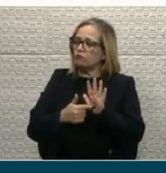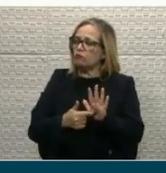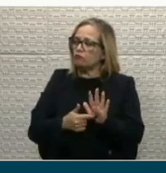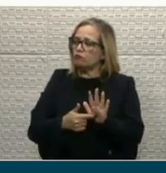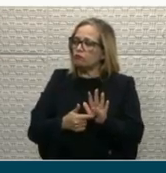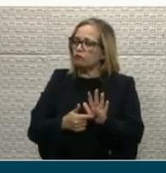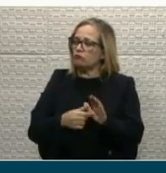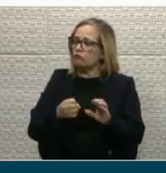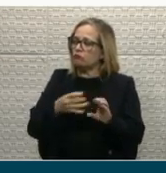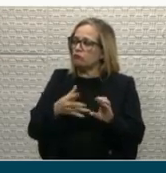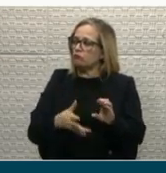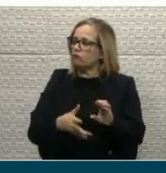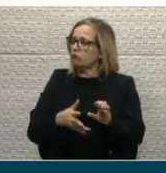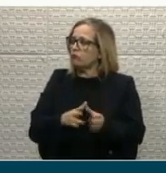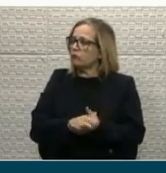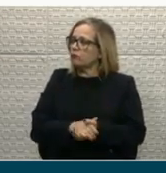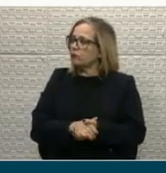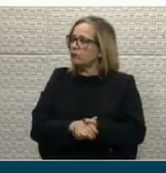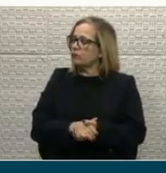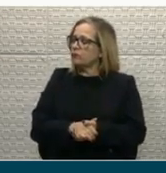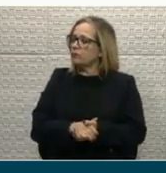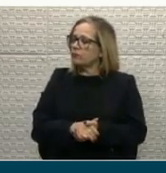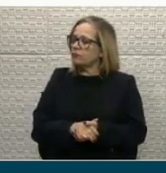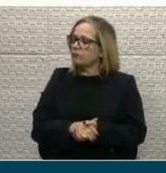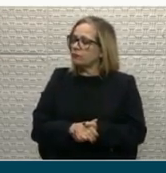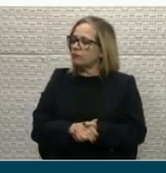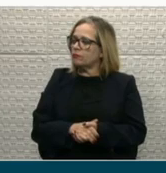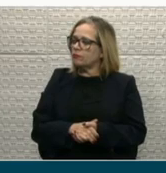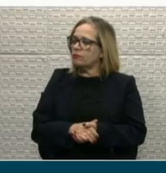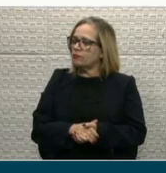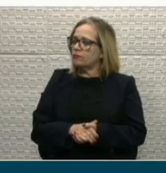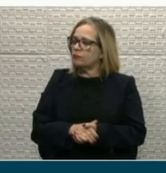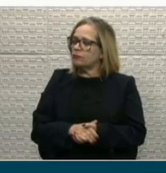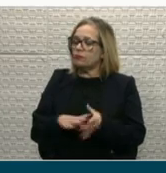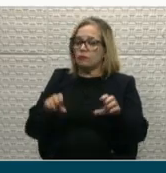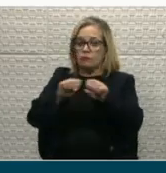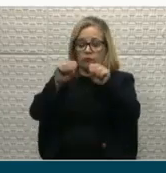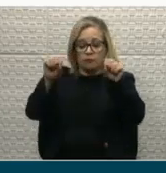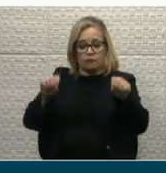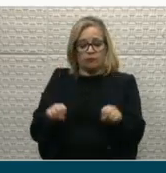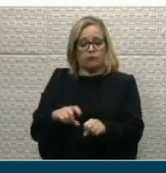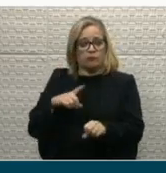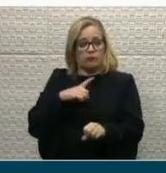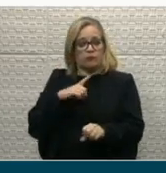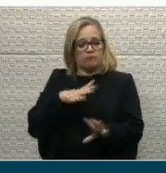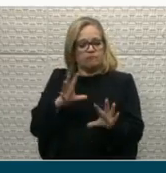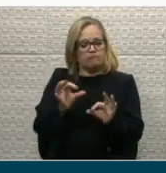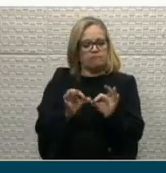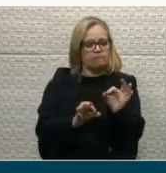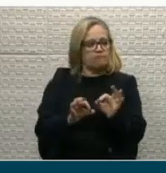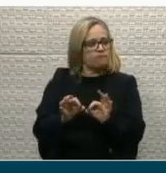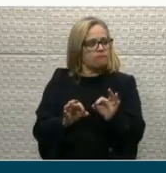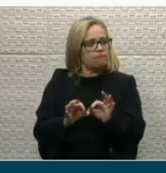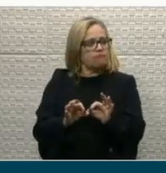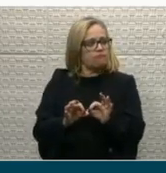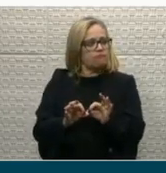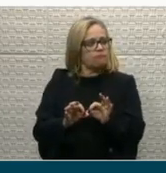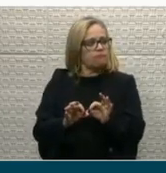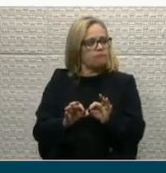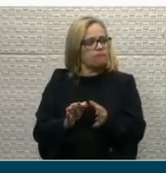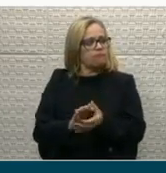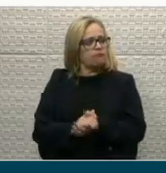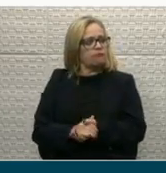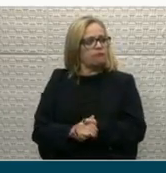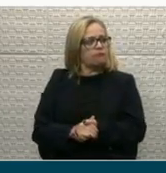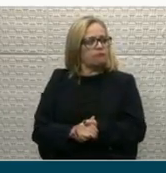que caracteriza esses autovetores. O sistema que nós construímos, esse último sistema,